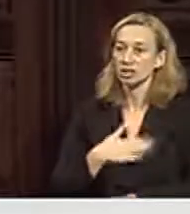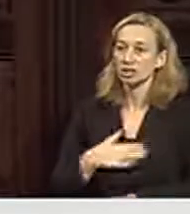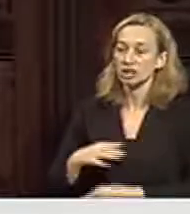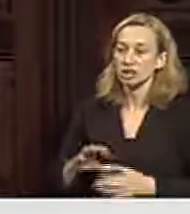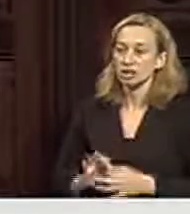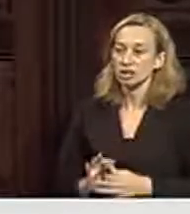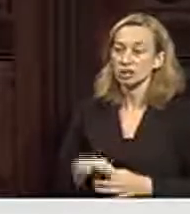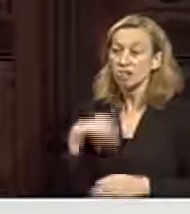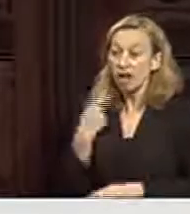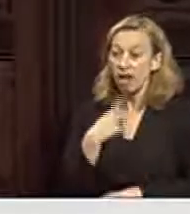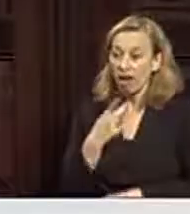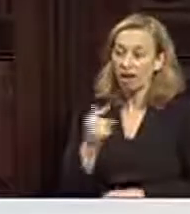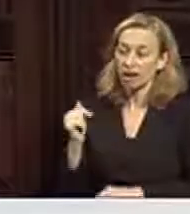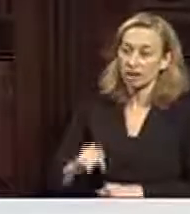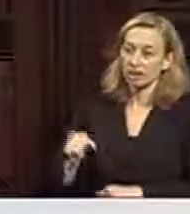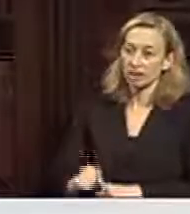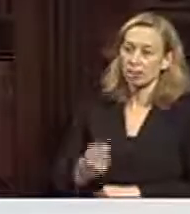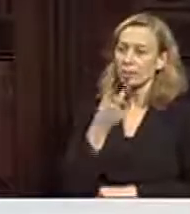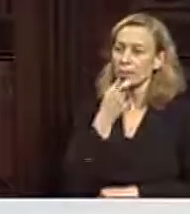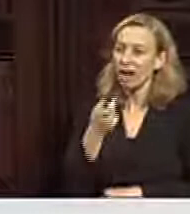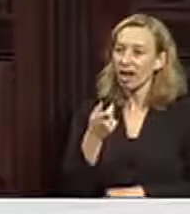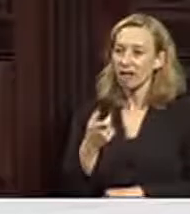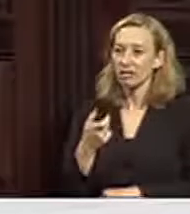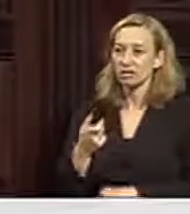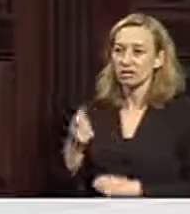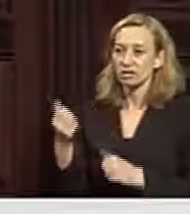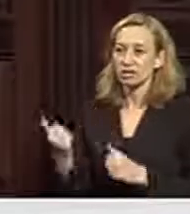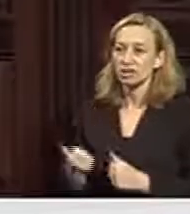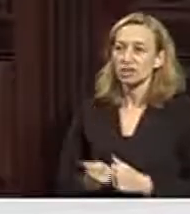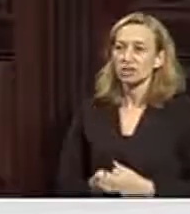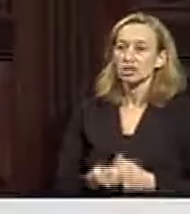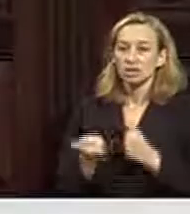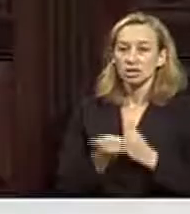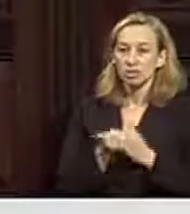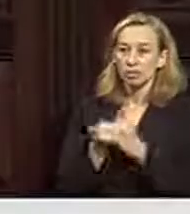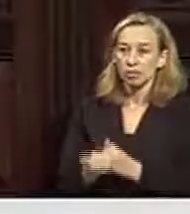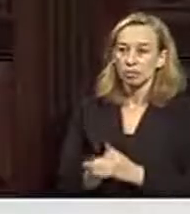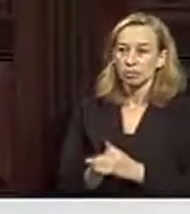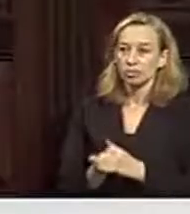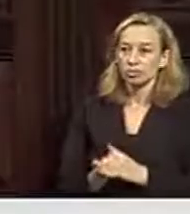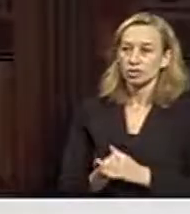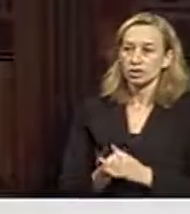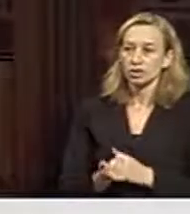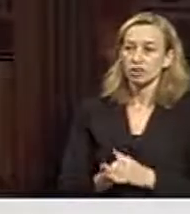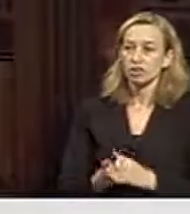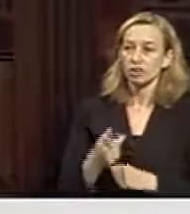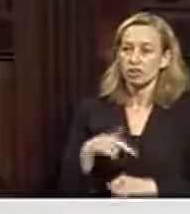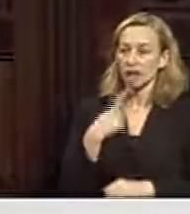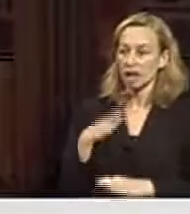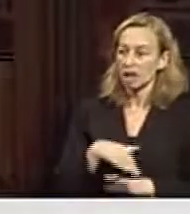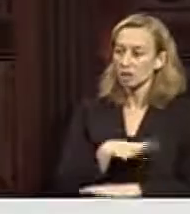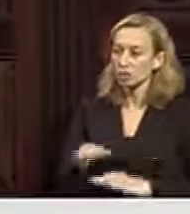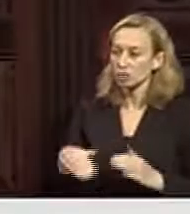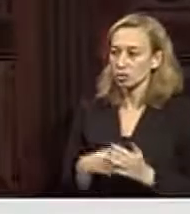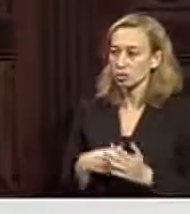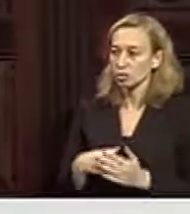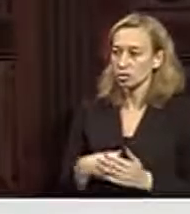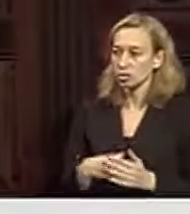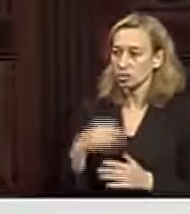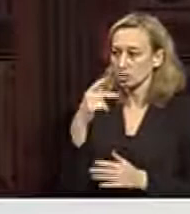deixar aqui uma palavra de apoio irrestrito a todos os pacientes de doenças raras.